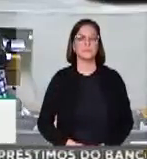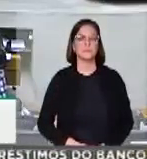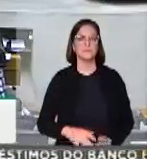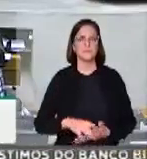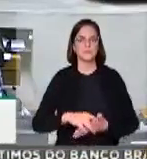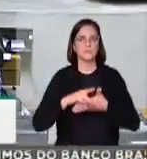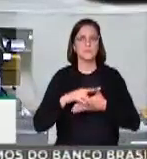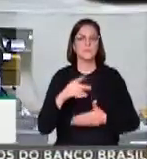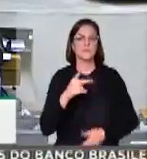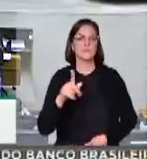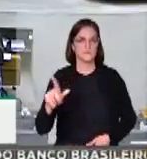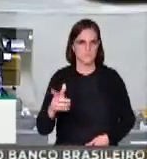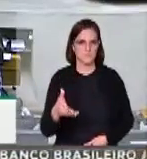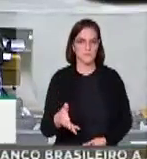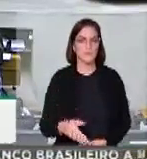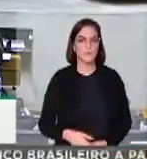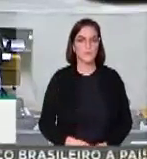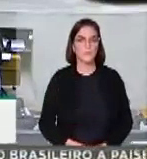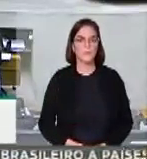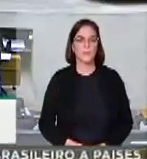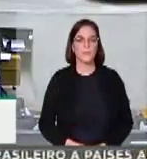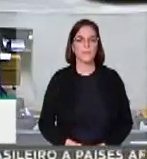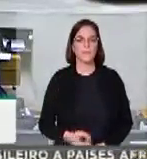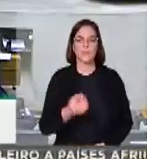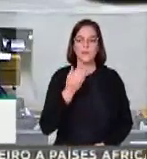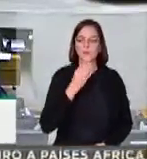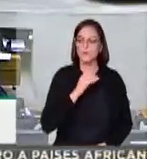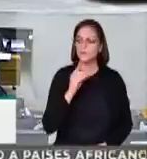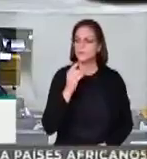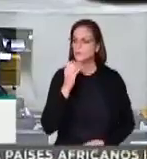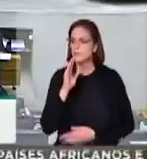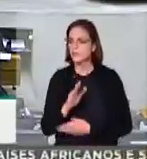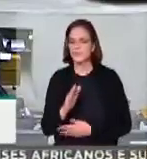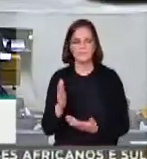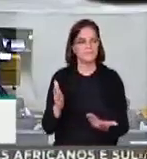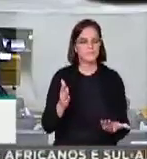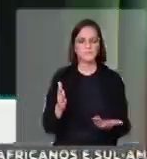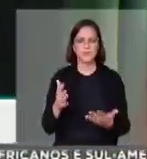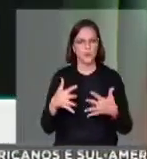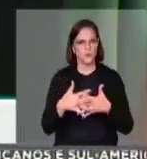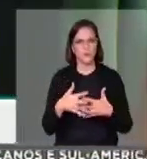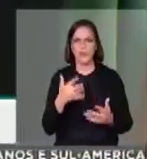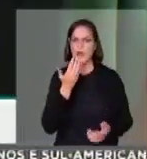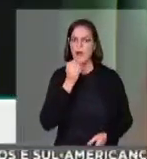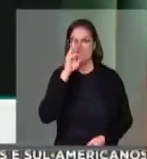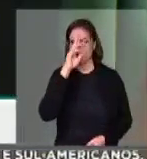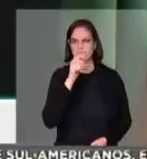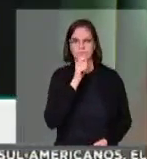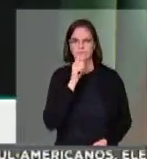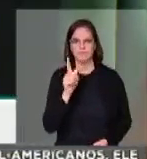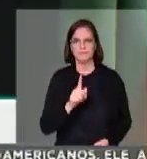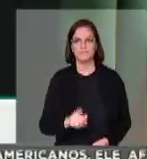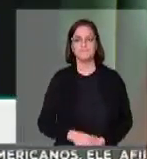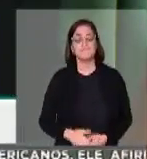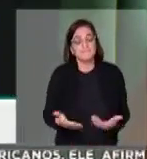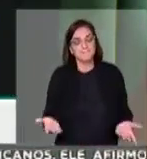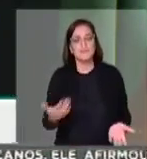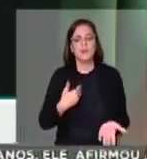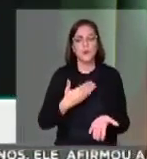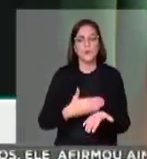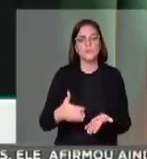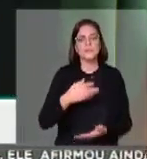Senhor presidente, bom dia, boa tarde. Confundo aqui porque eu não almocei também. Mas começo nossa fala, presidente, primeiro para